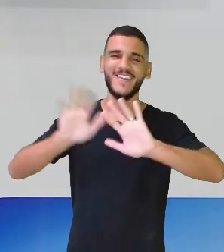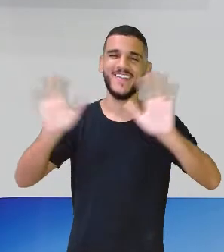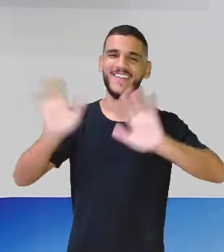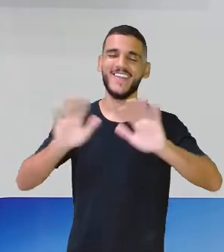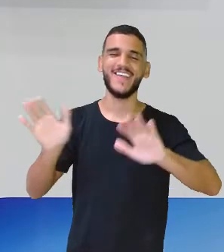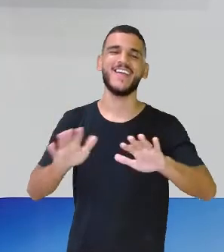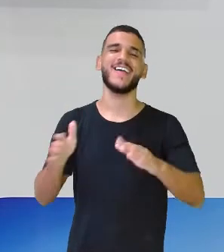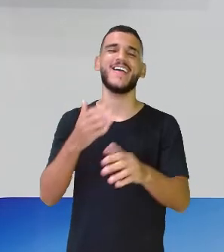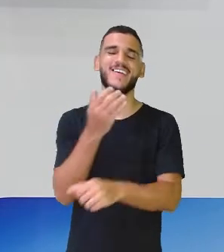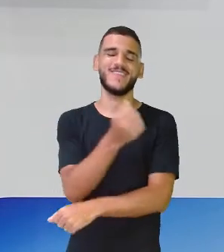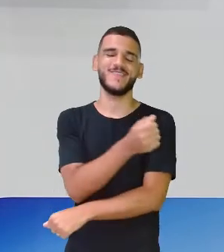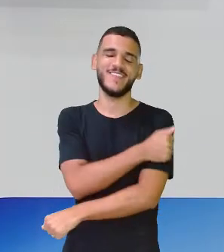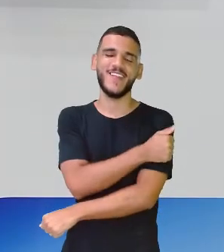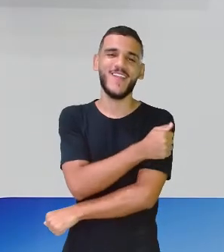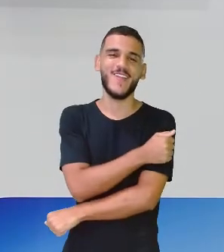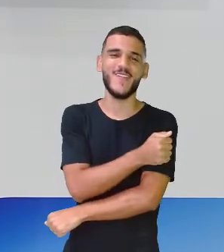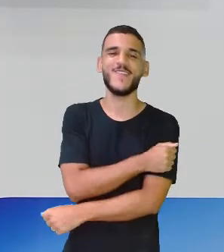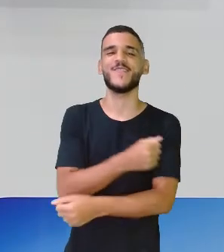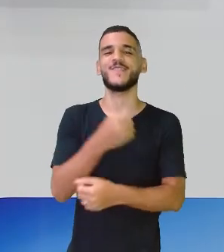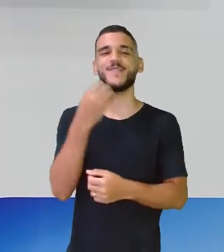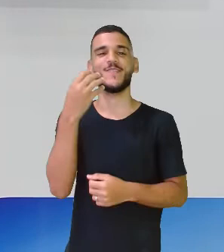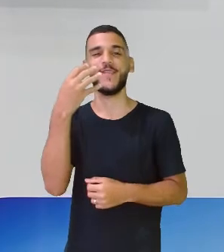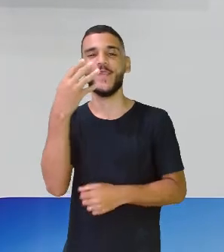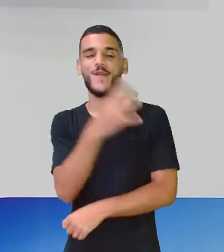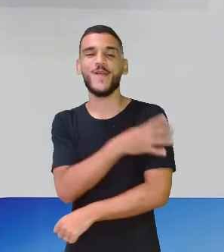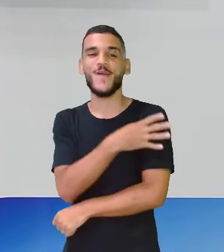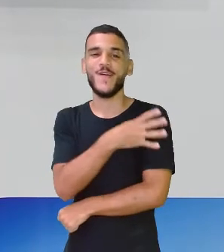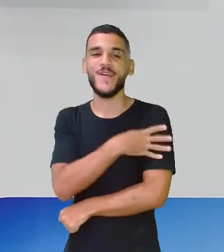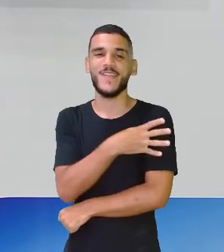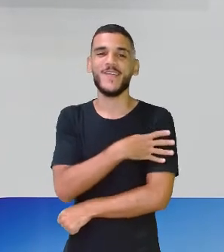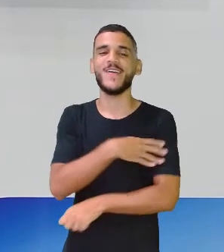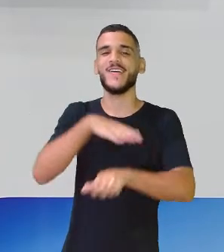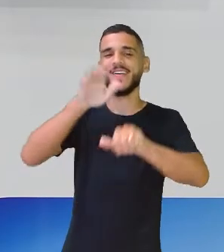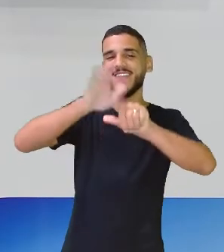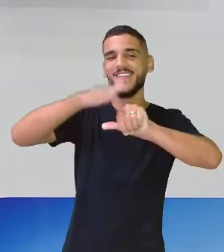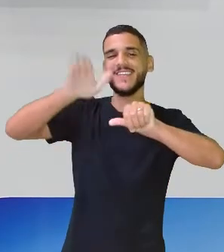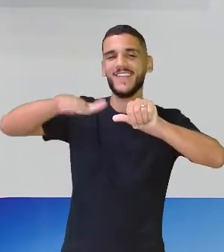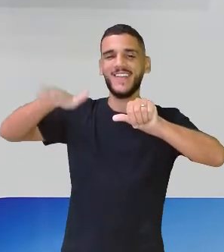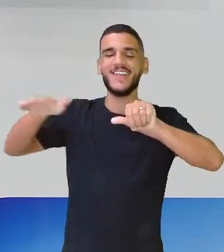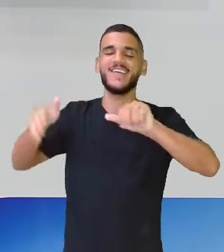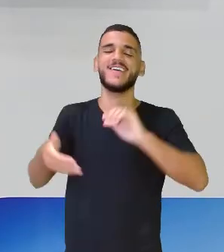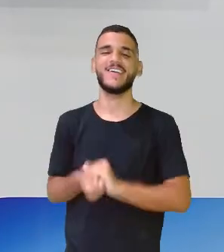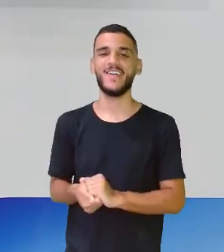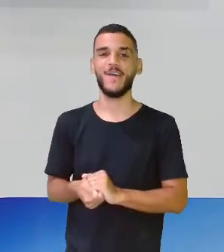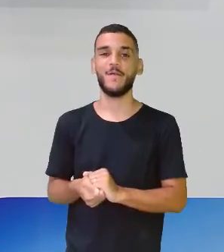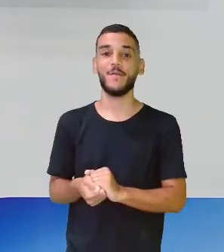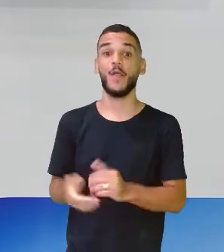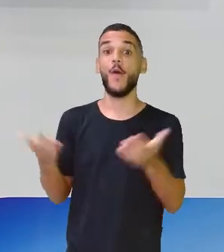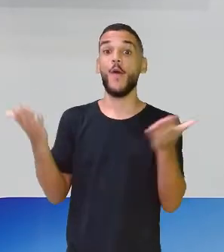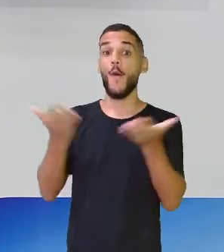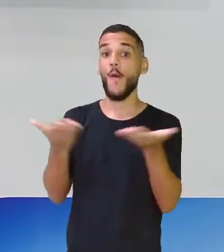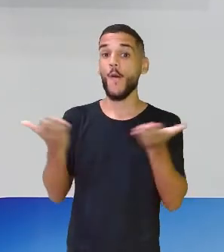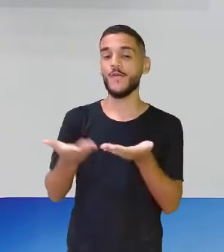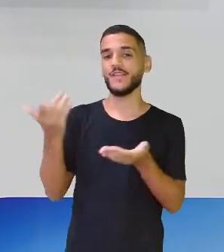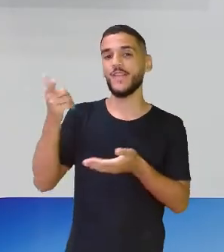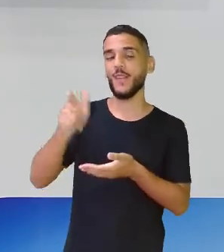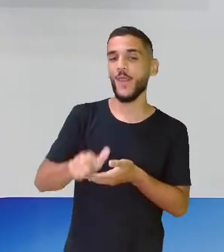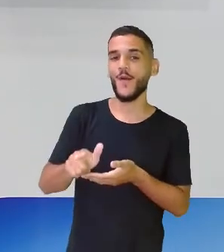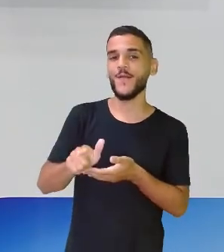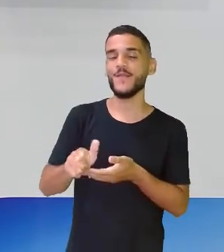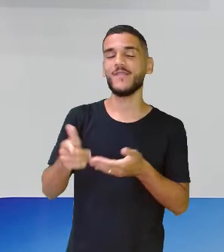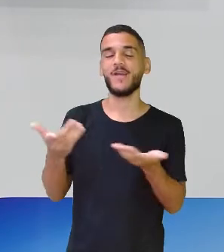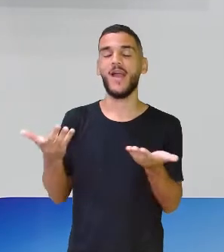Olá, estudantes do quarto ano e das turmas de aceleração. Vamos lá para mais uma aula de